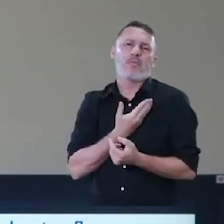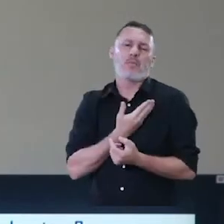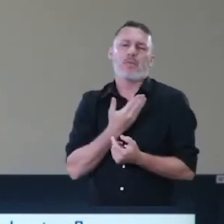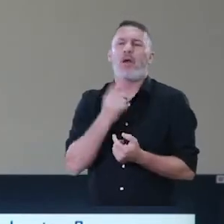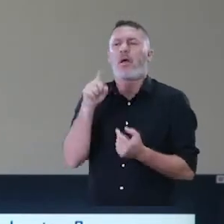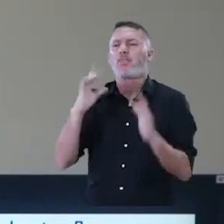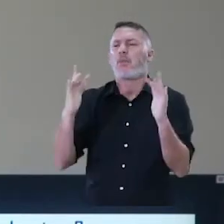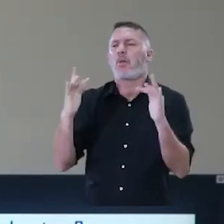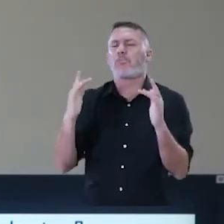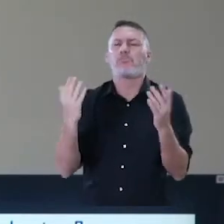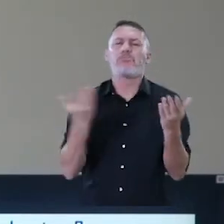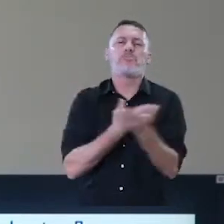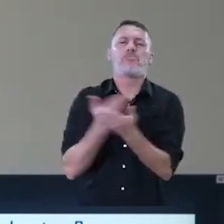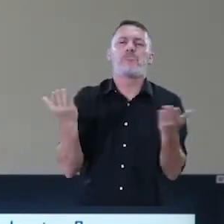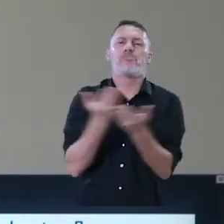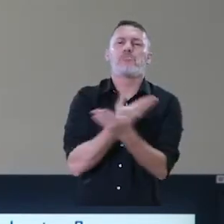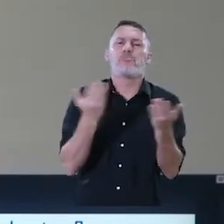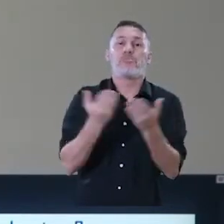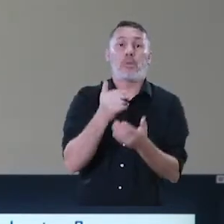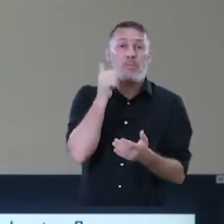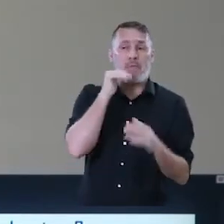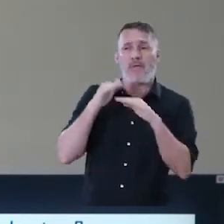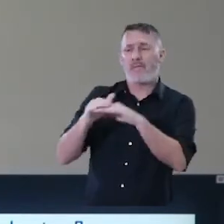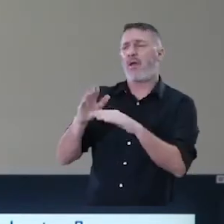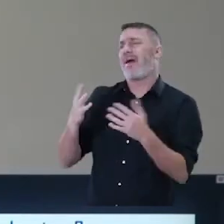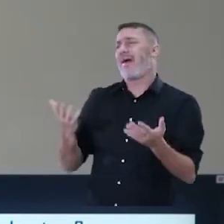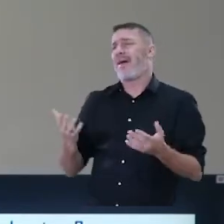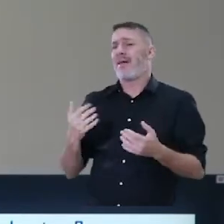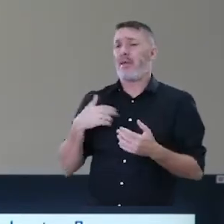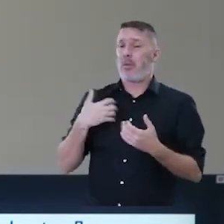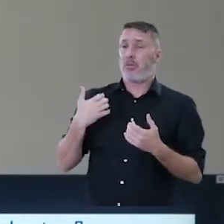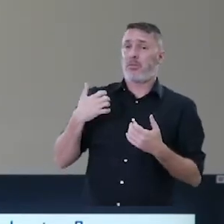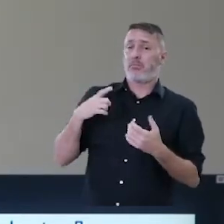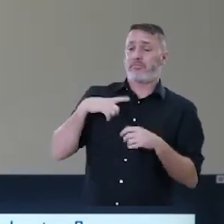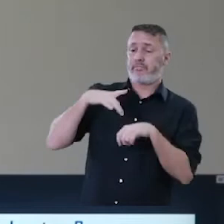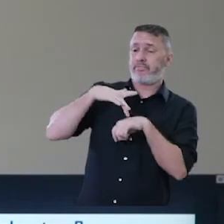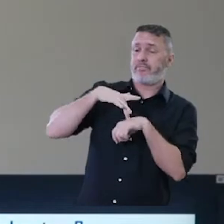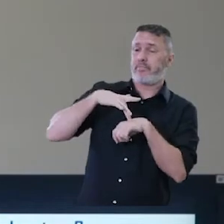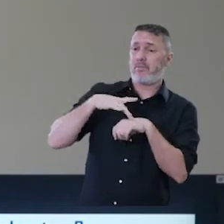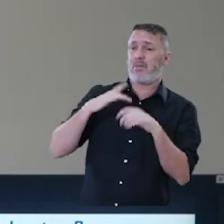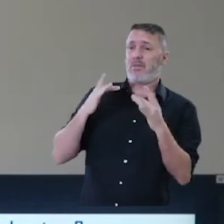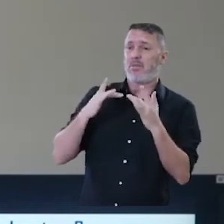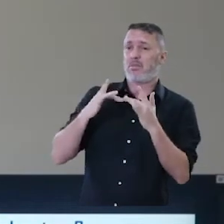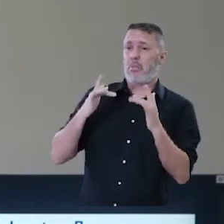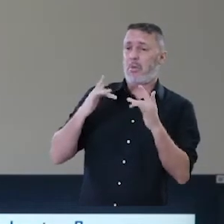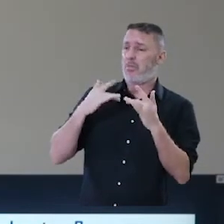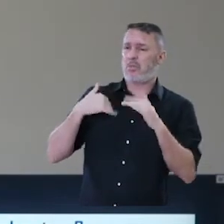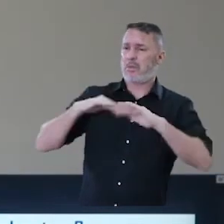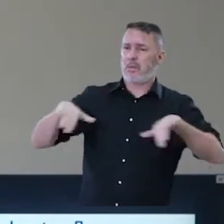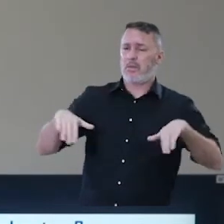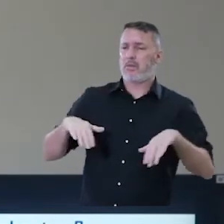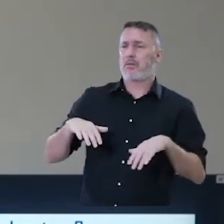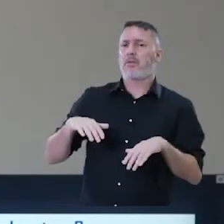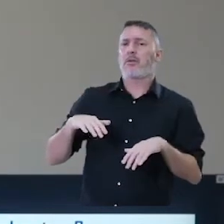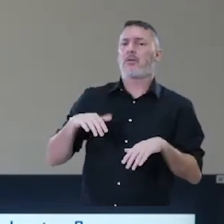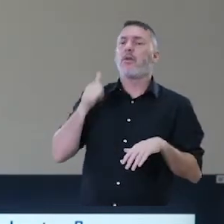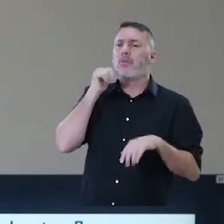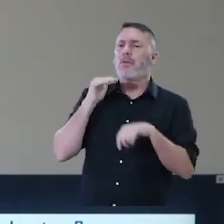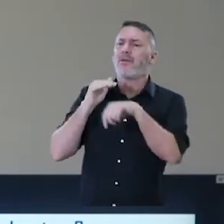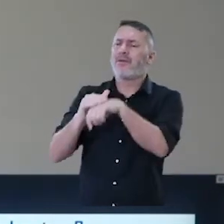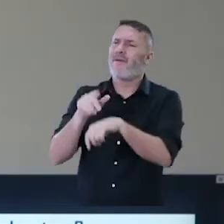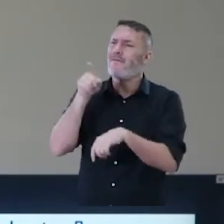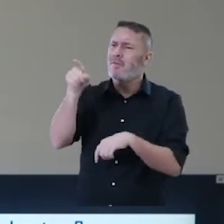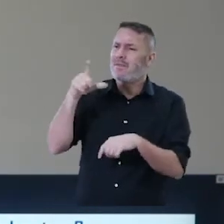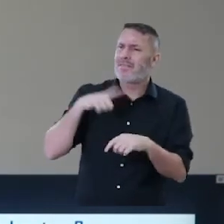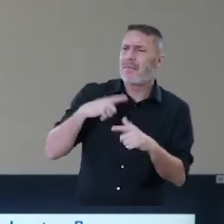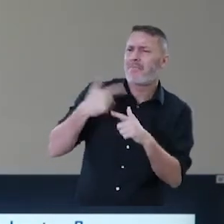assim, dar um fim no relacionamento. Aí ela vai falar: meu amor, o que há entre nós é um problema cultural.